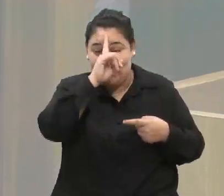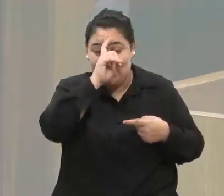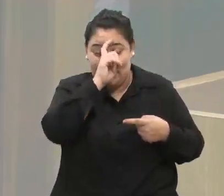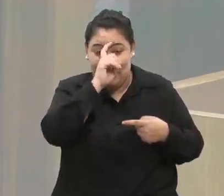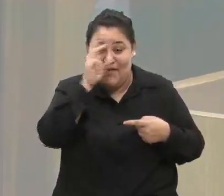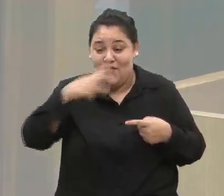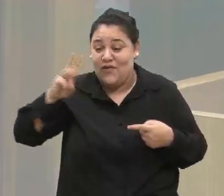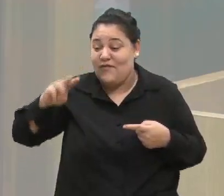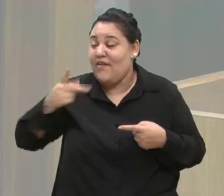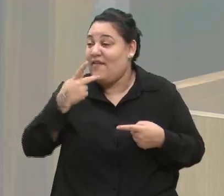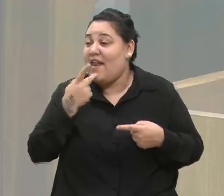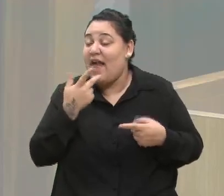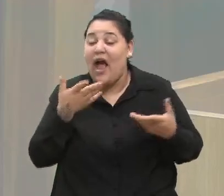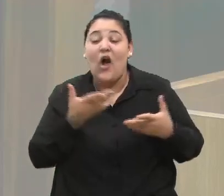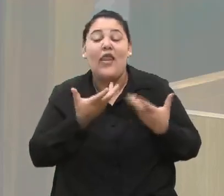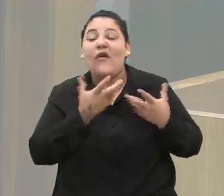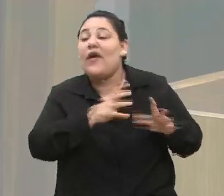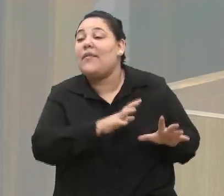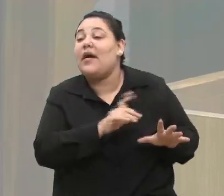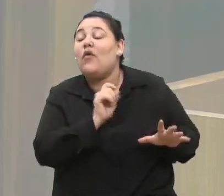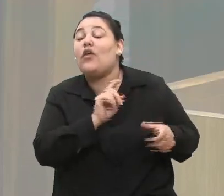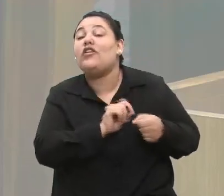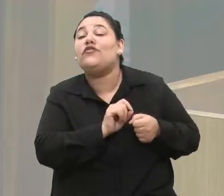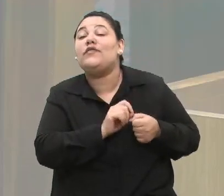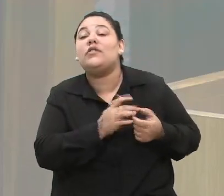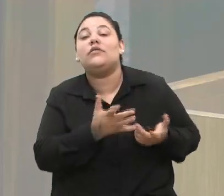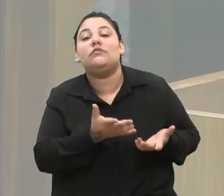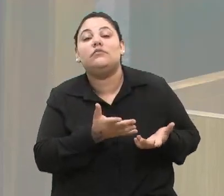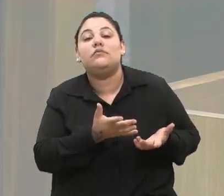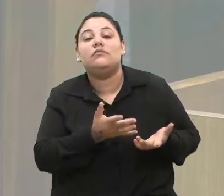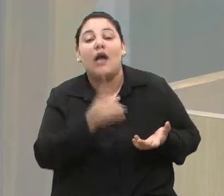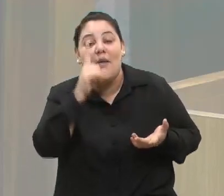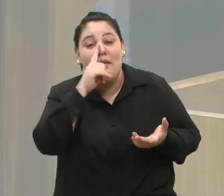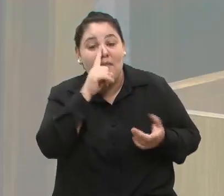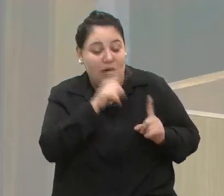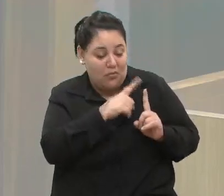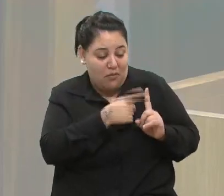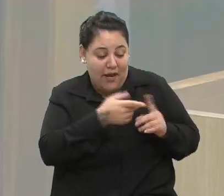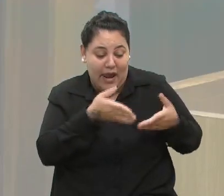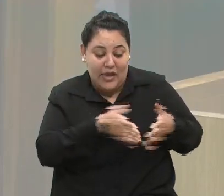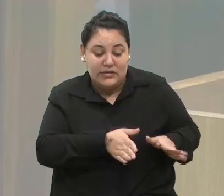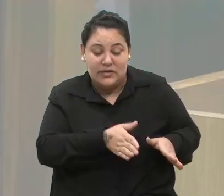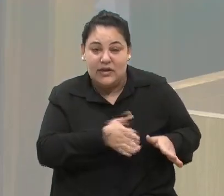não quero mais, o que nós vamos fazer? As mães vão ganhar o filho em Farroupilha, em Flores da Cunha?